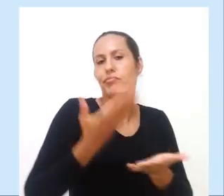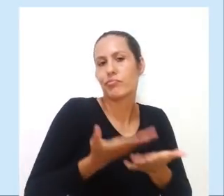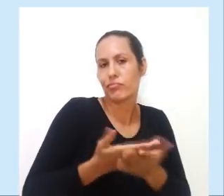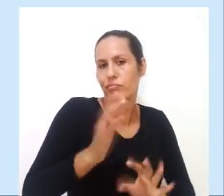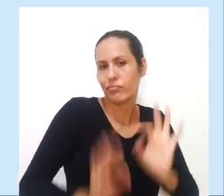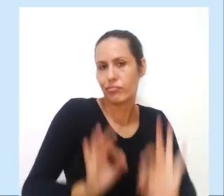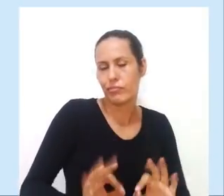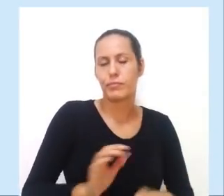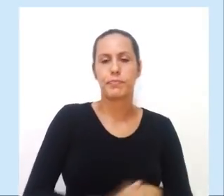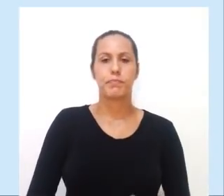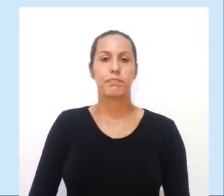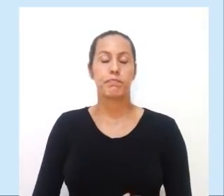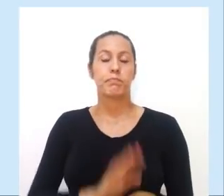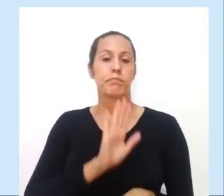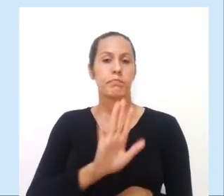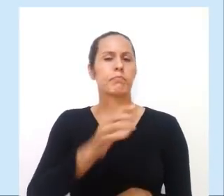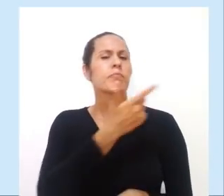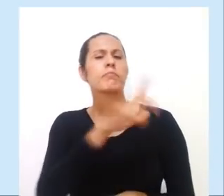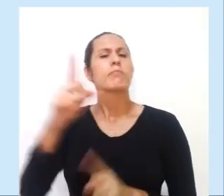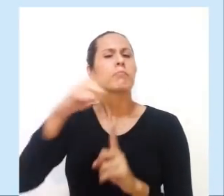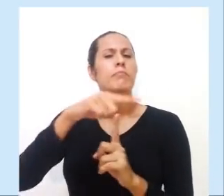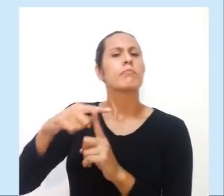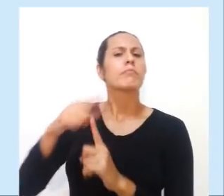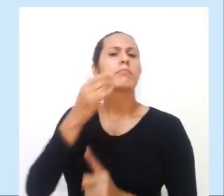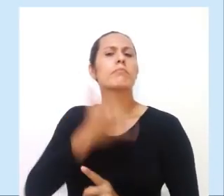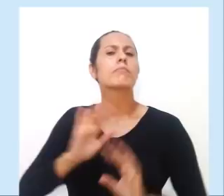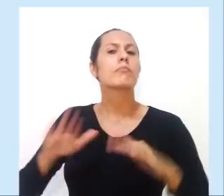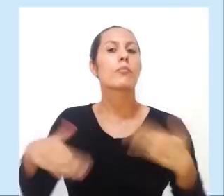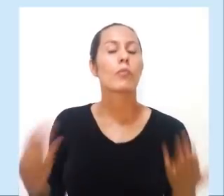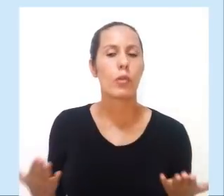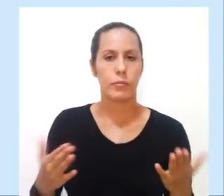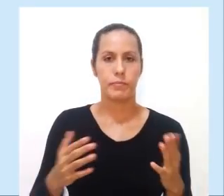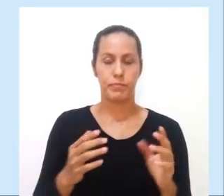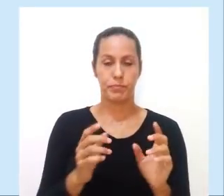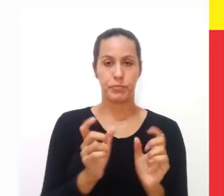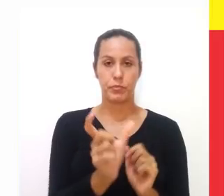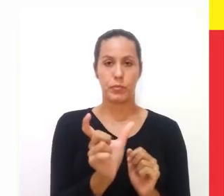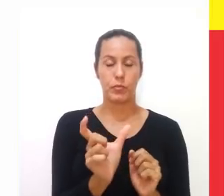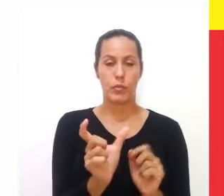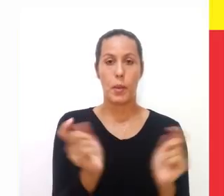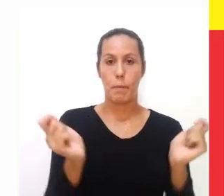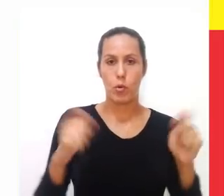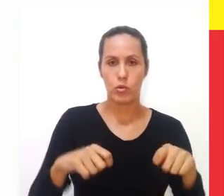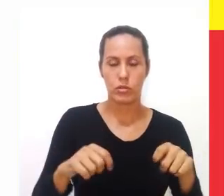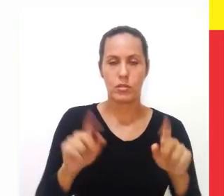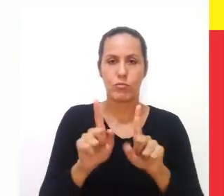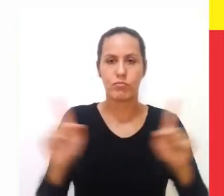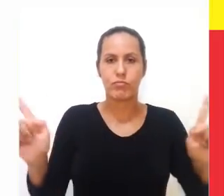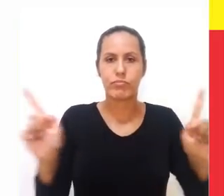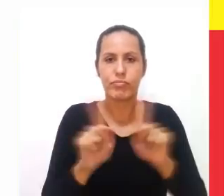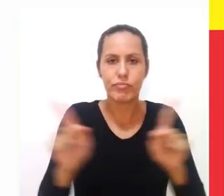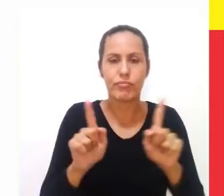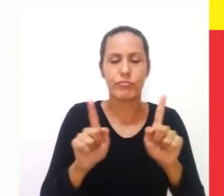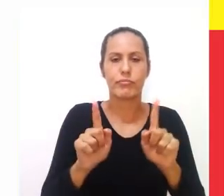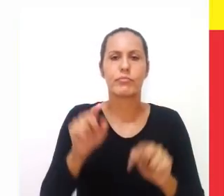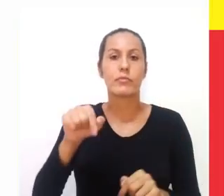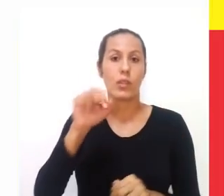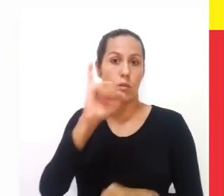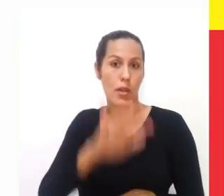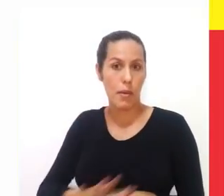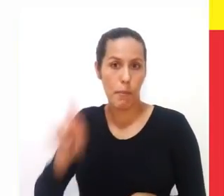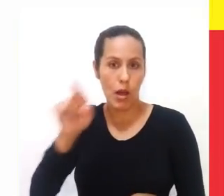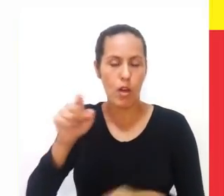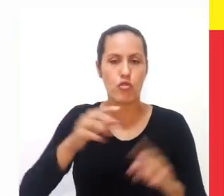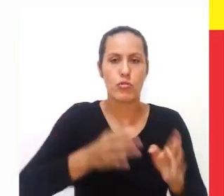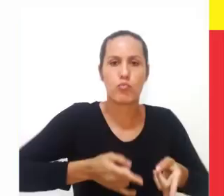tal. Então, nós temos também outro tipo de energia, que é a energia potencial gravitacional. Então, tem aí